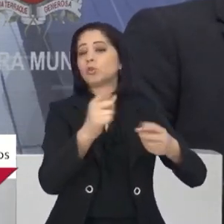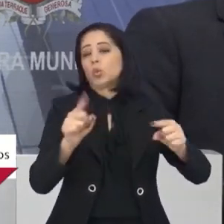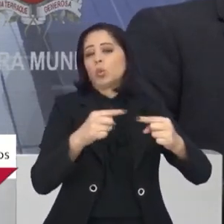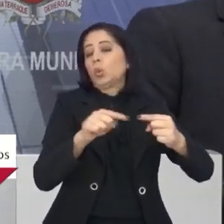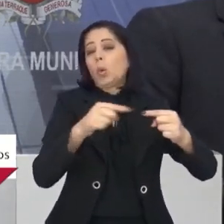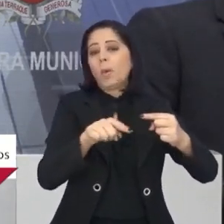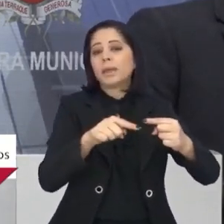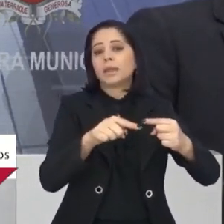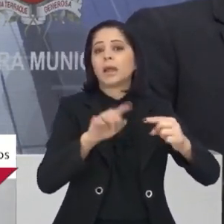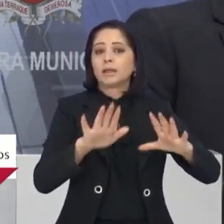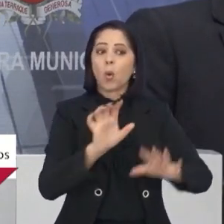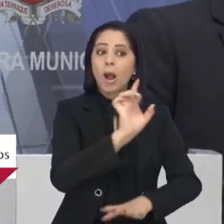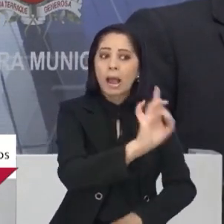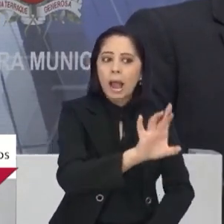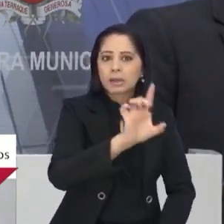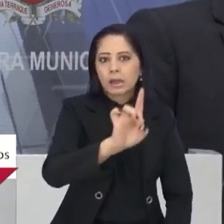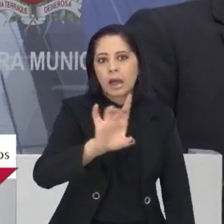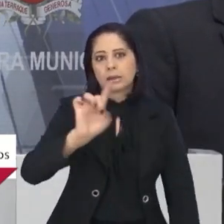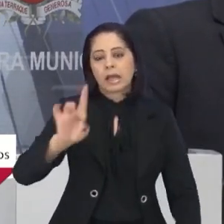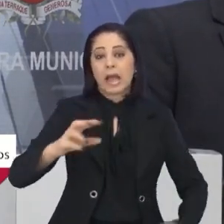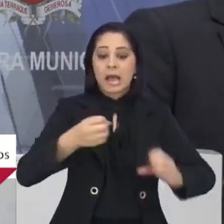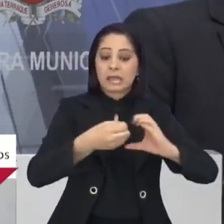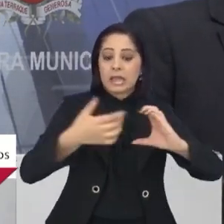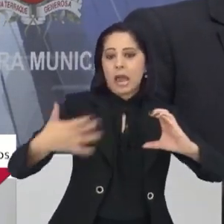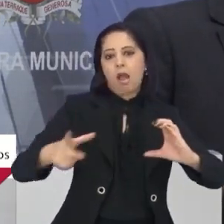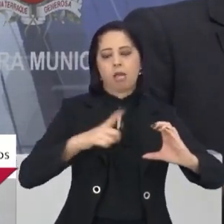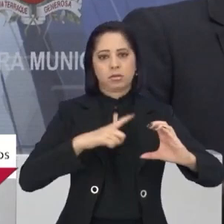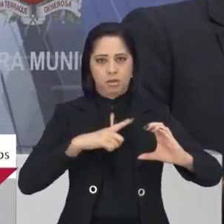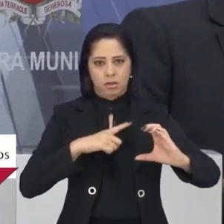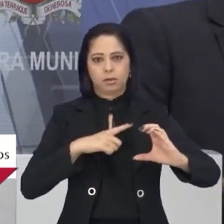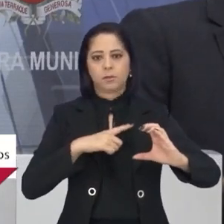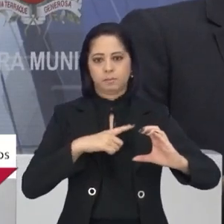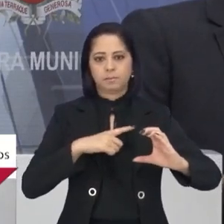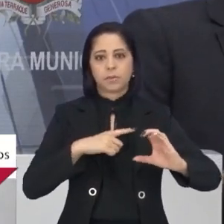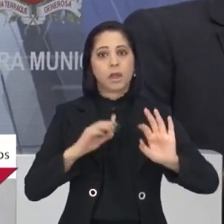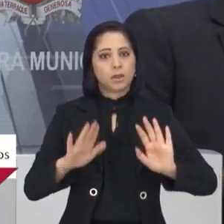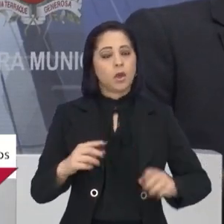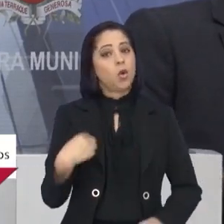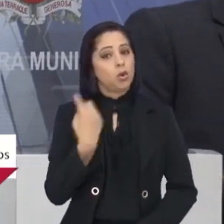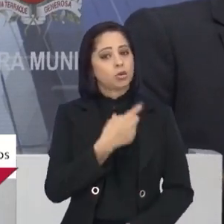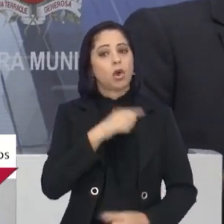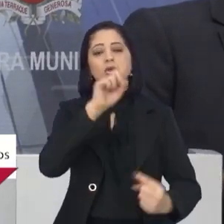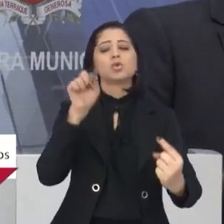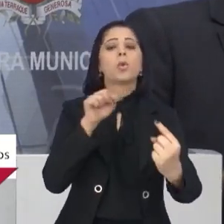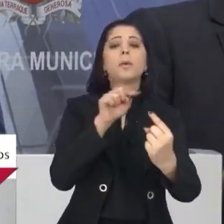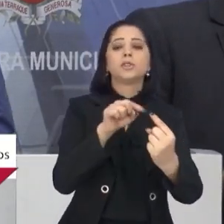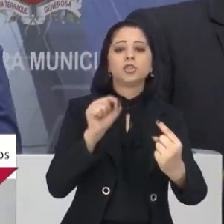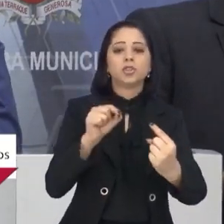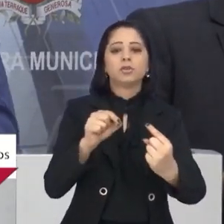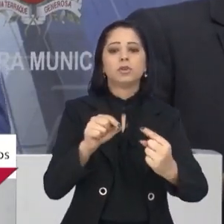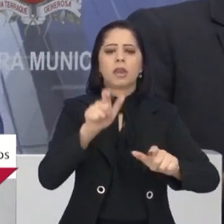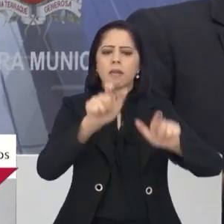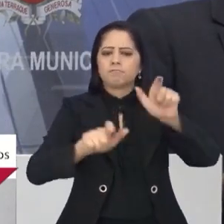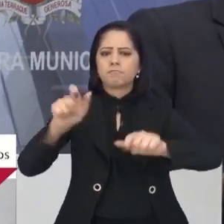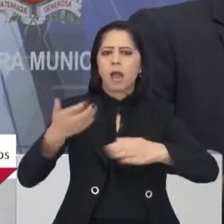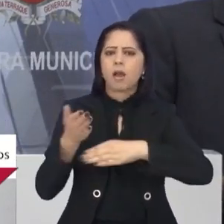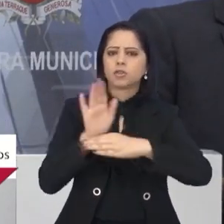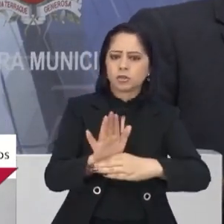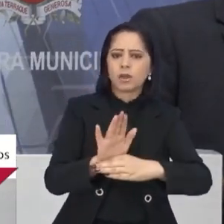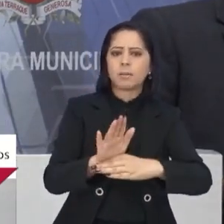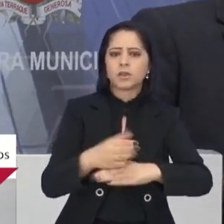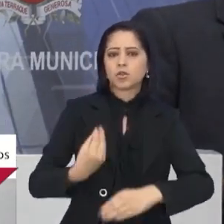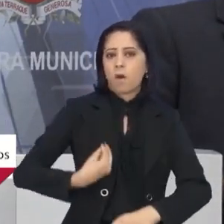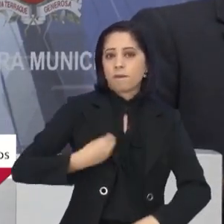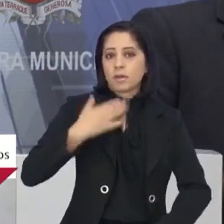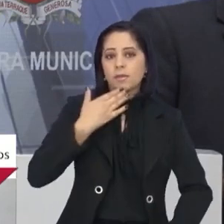são as mesmas nós estamos falando em pessoas compromissos e qualidade de vida que a gente possa melhorar com serviço público Então parabéns ao tribunal de contas